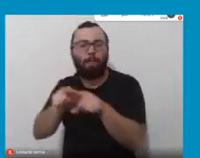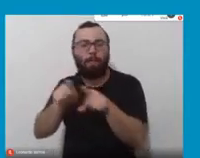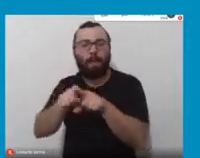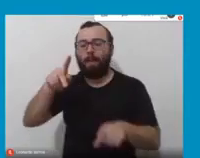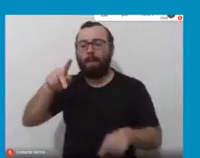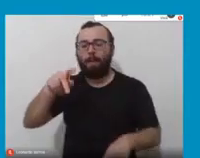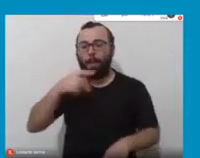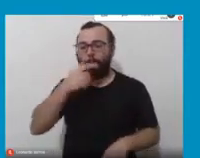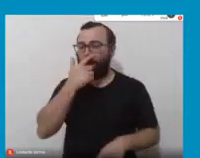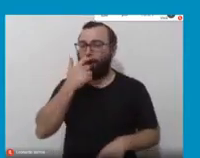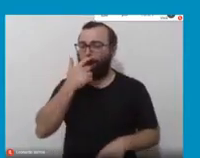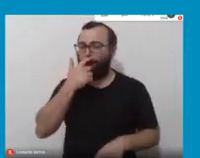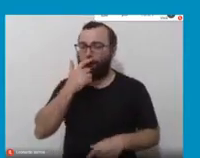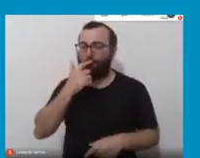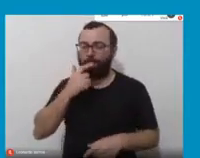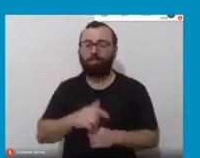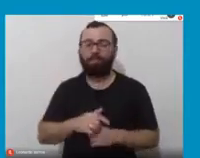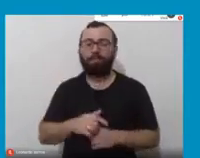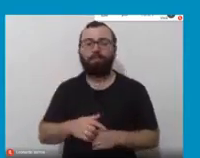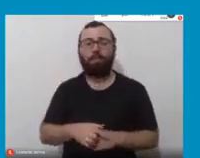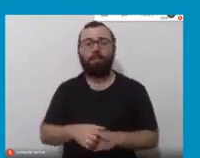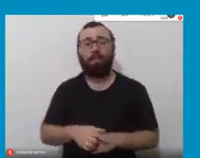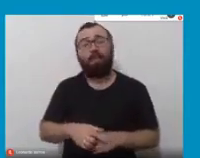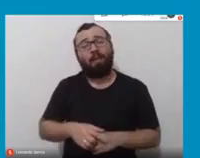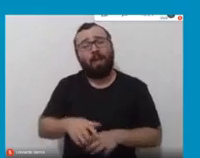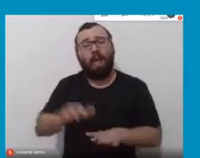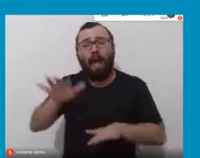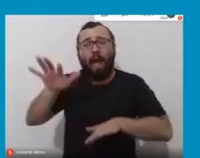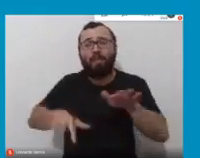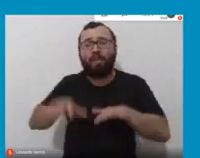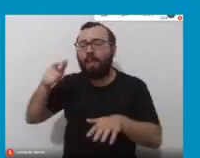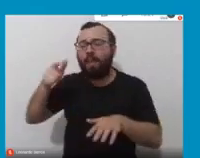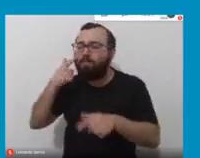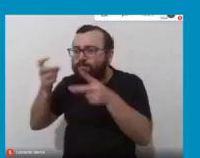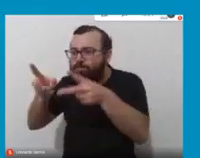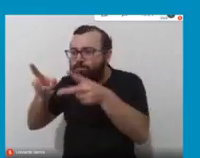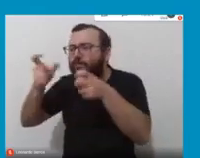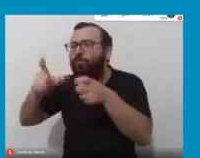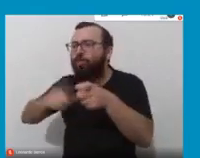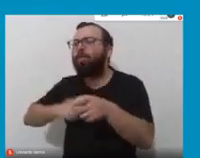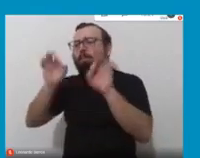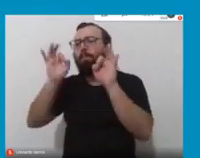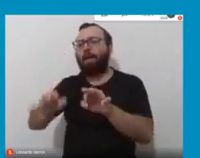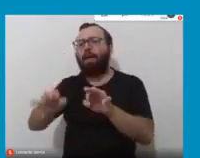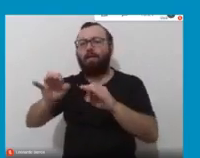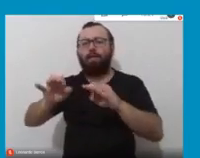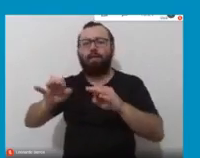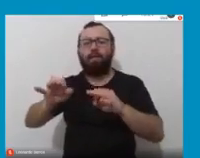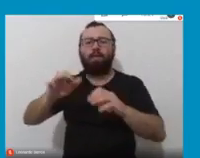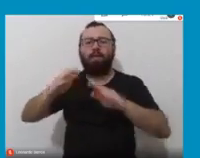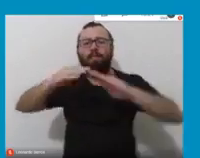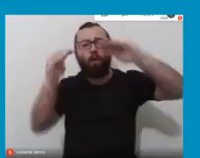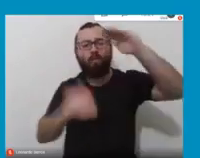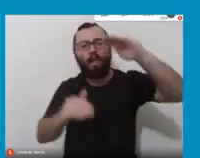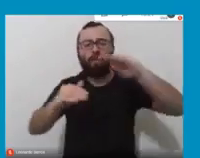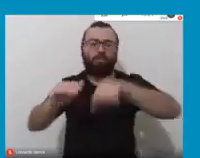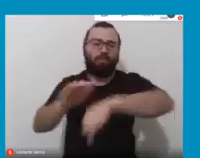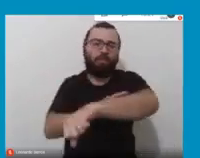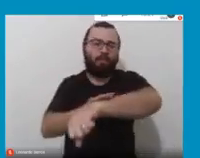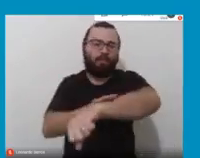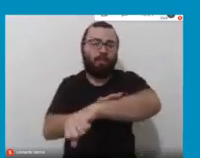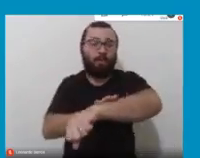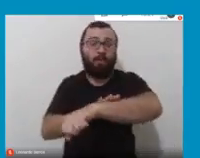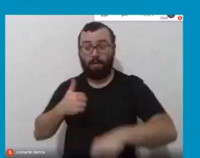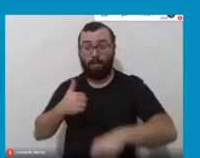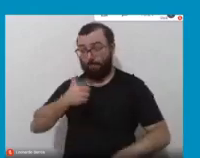Agora, e o fato dele constatar que há desigualdade racial, né, como cientista, não impede que ele, como